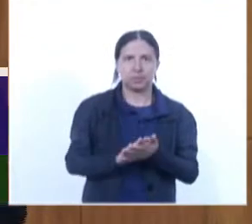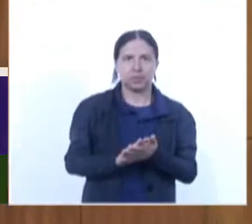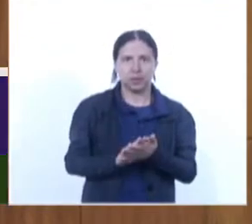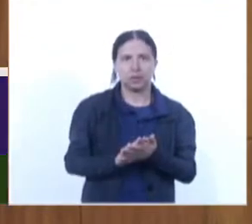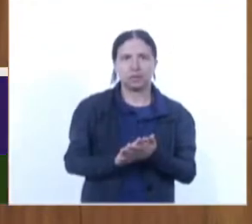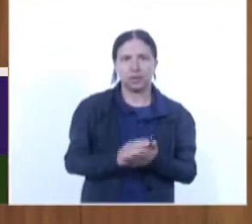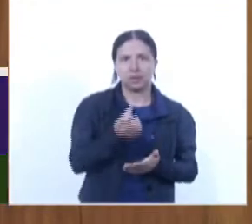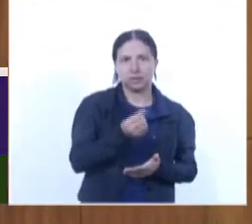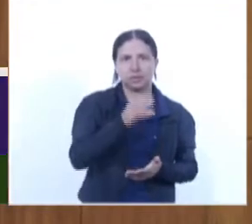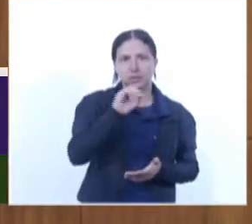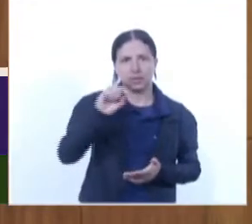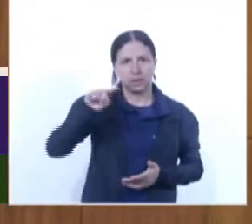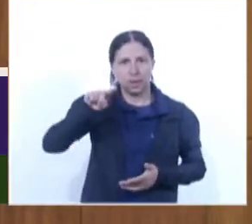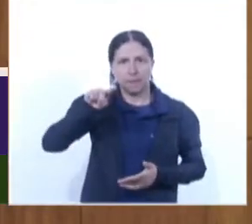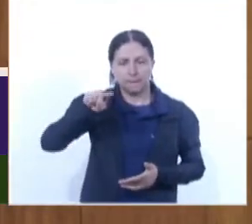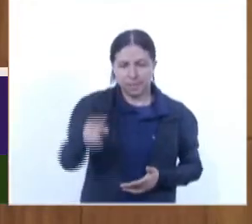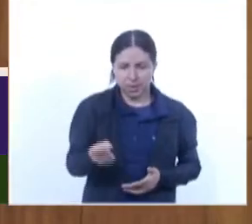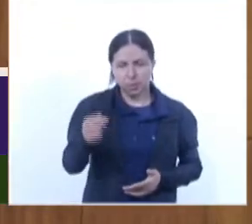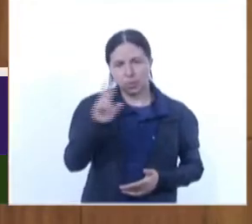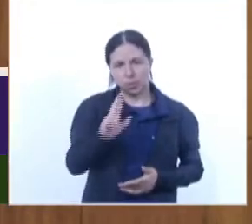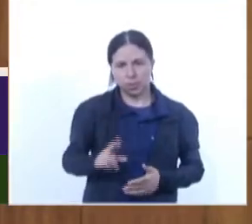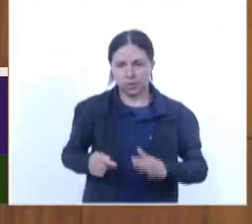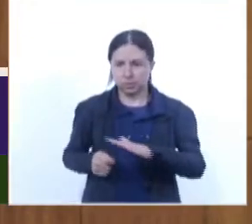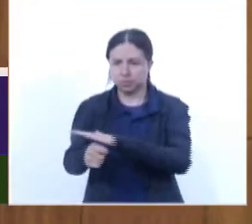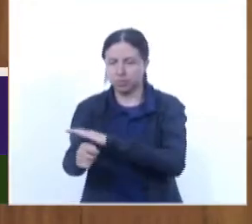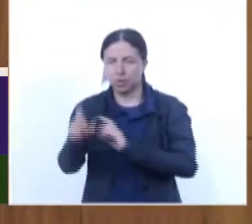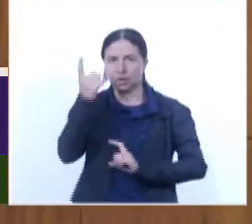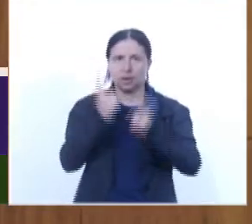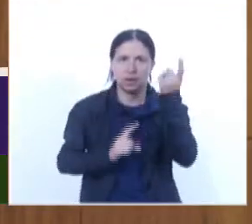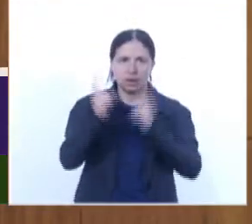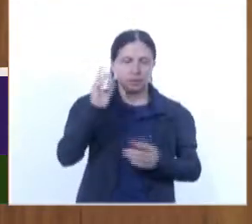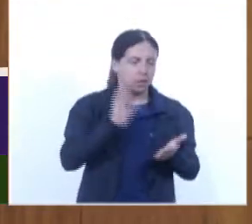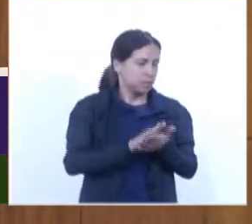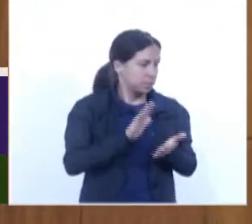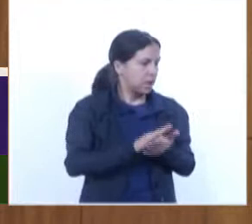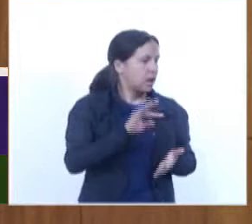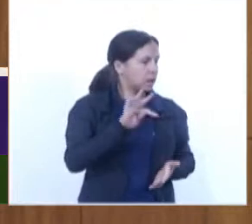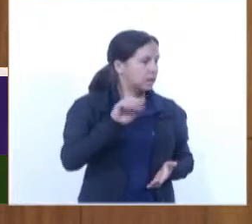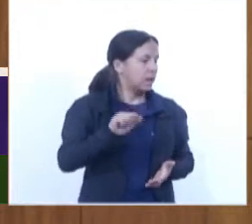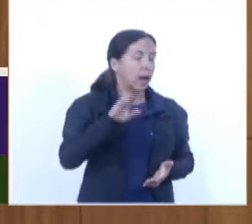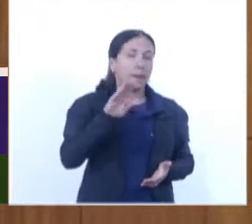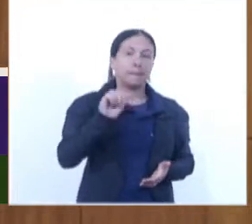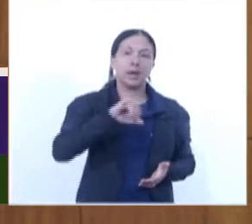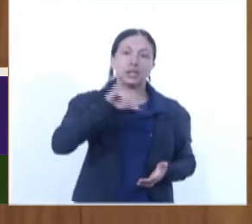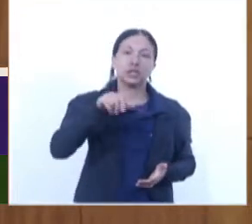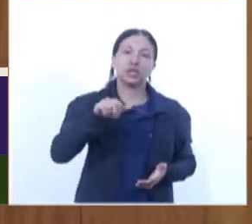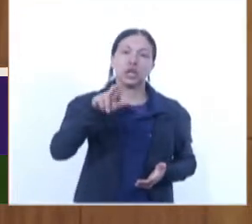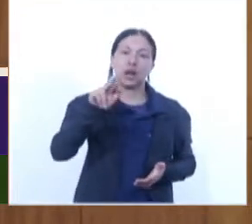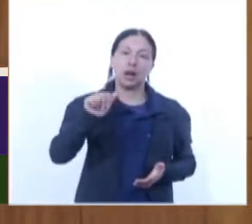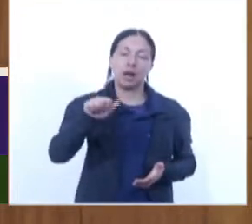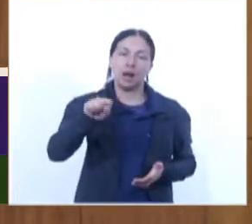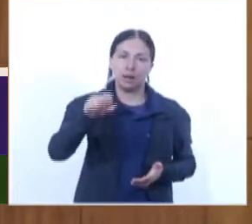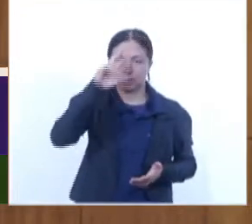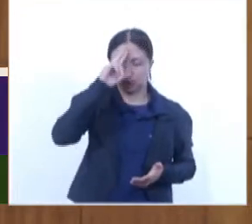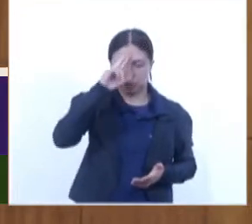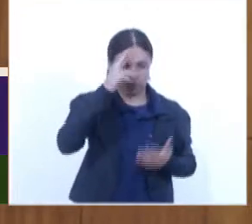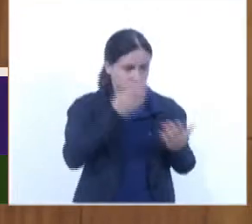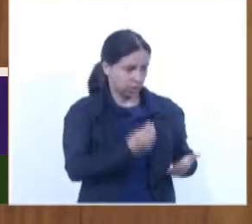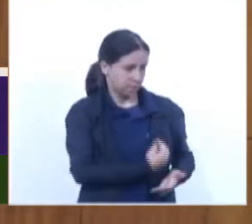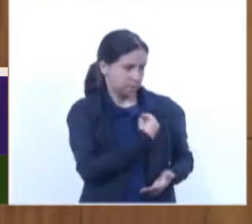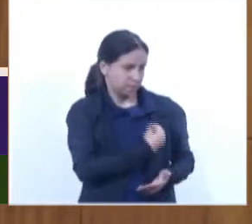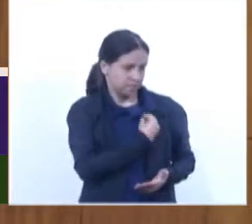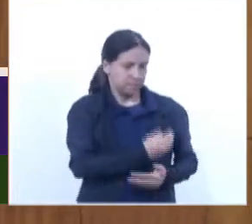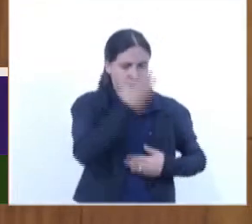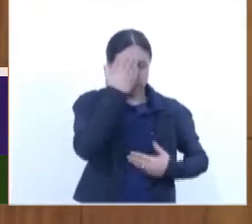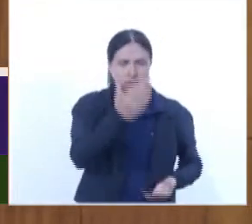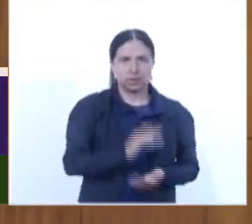carnaval agradecer em nosso vice-presidente da Tabajara que presente Obrigado aí por estar aqui presente e conto